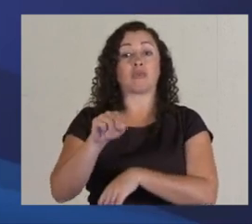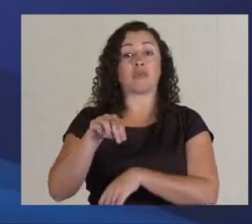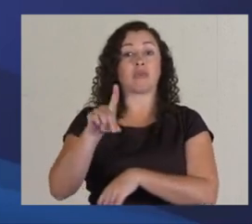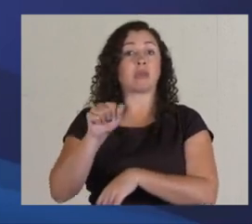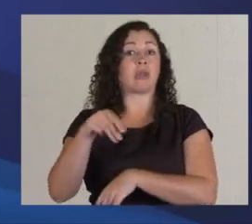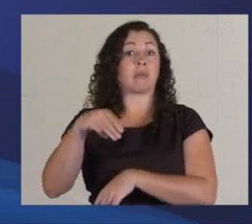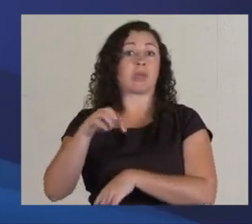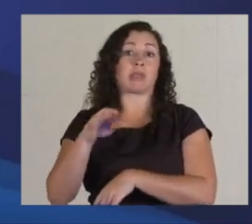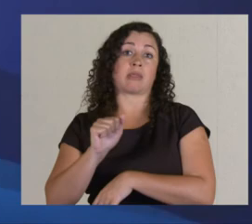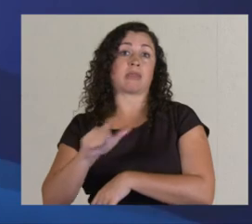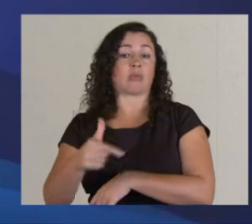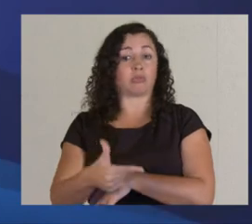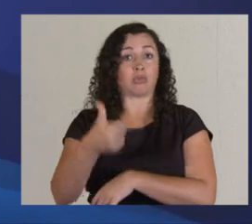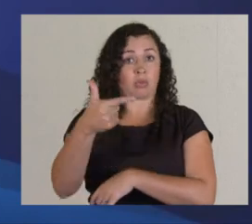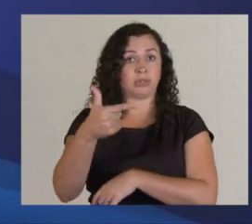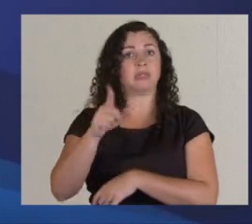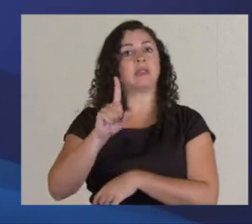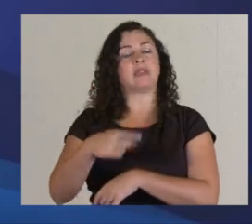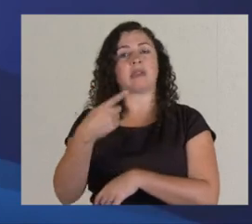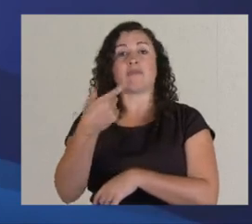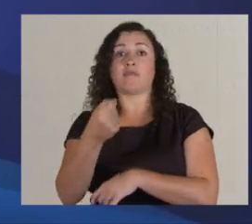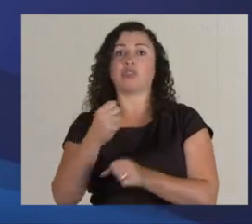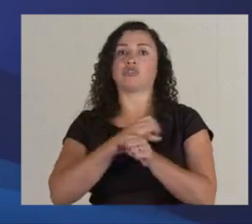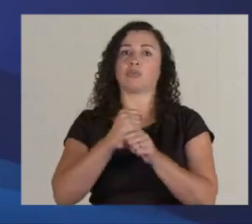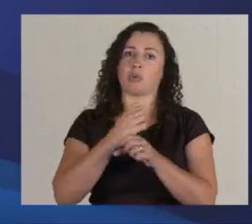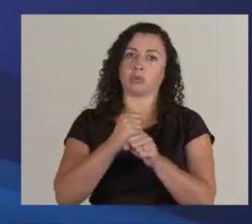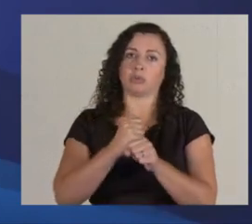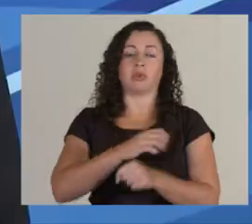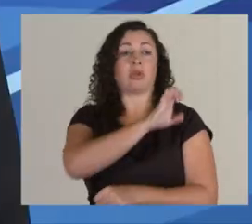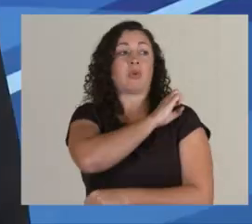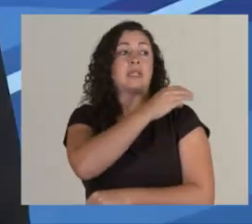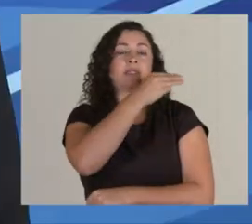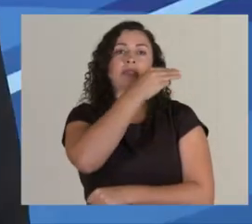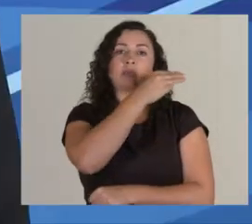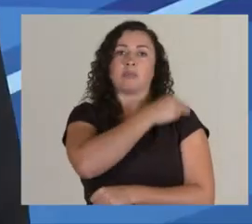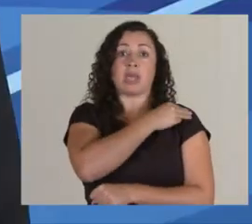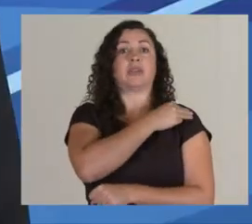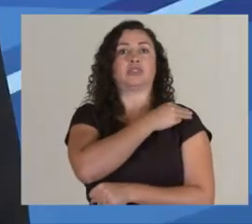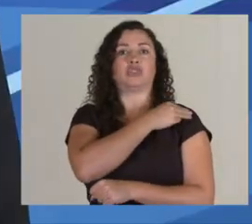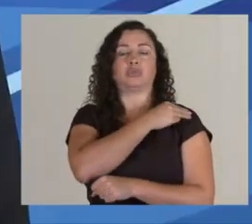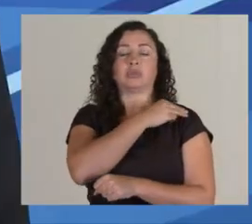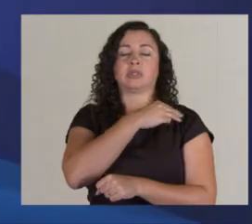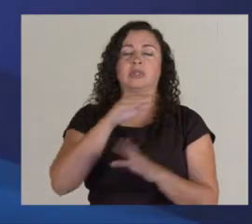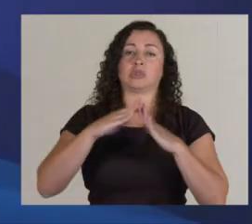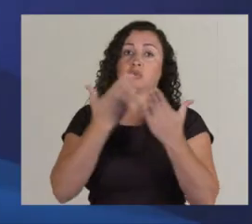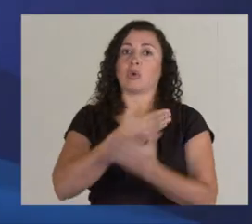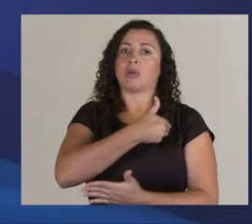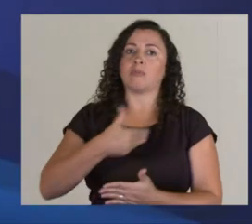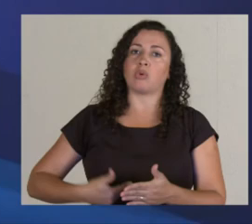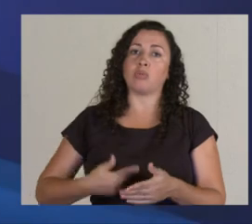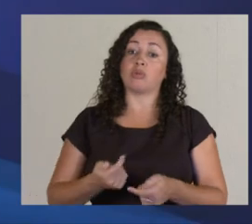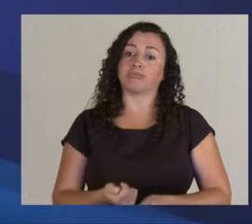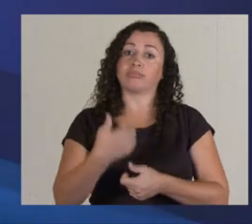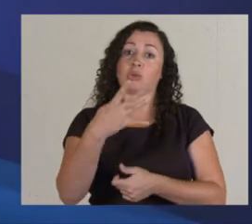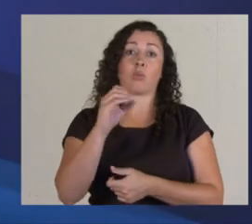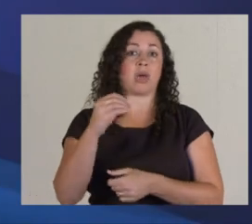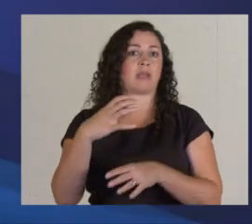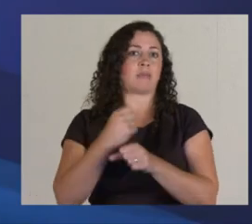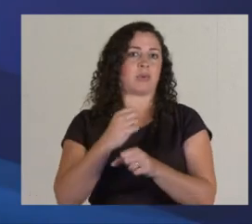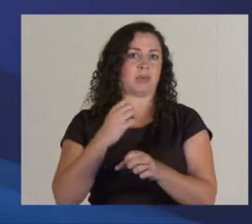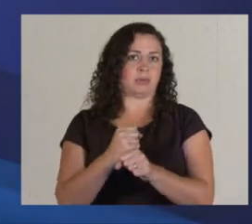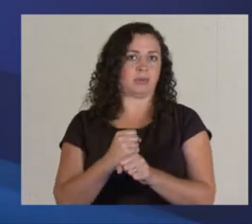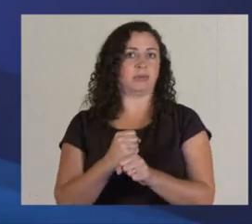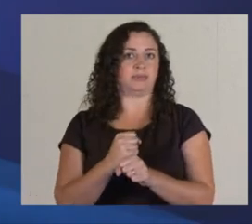pontos, e 40 pontos para o ensino médio todo concluído em escola pública. Ou seja, no atual momento nós temos